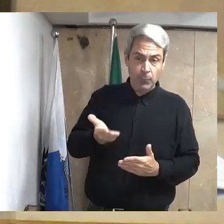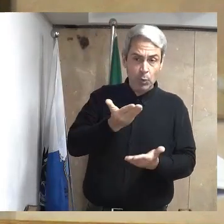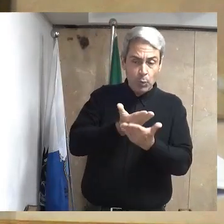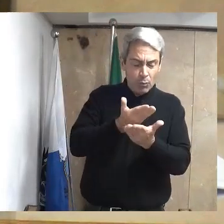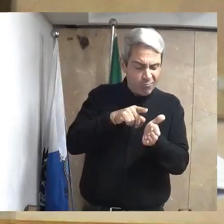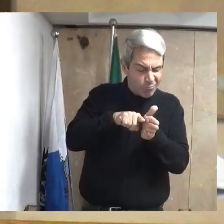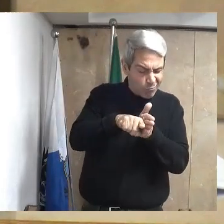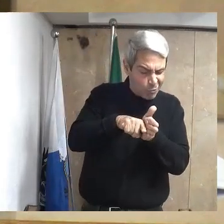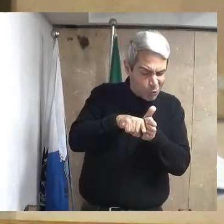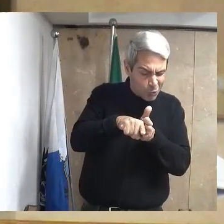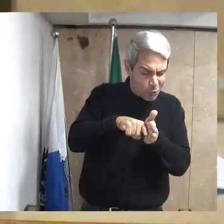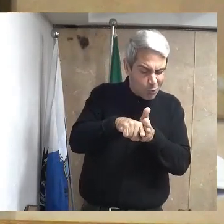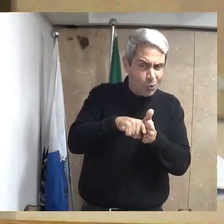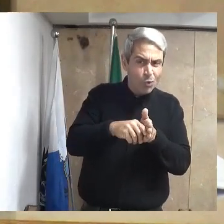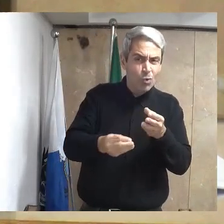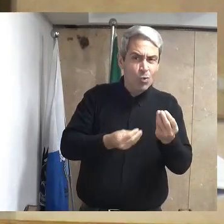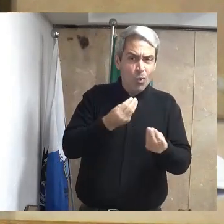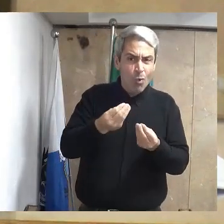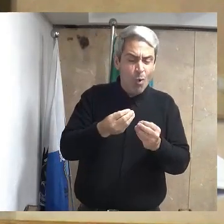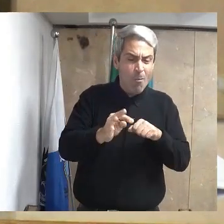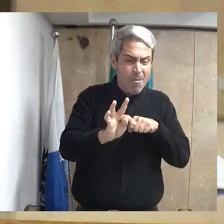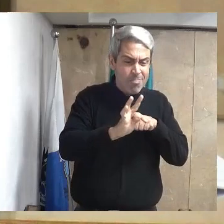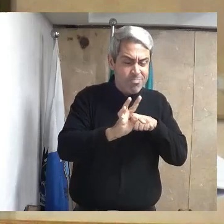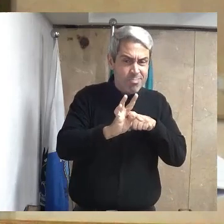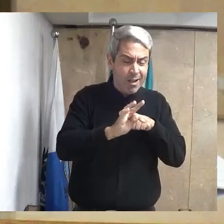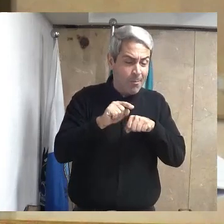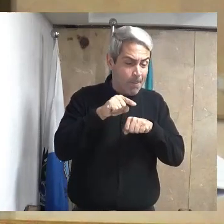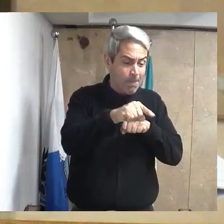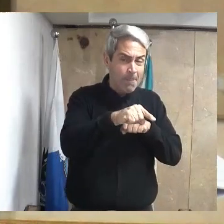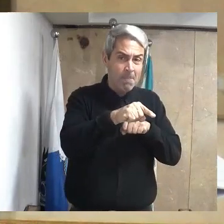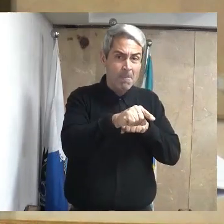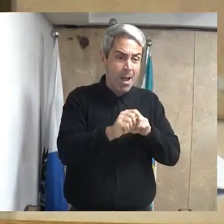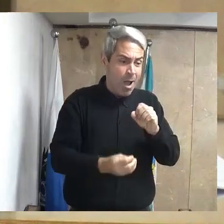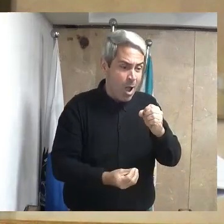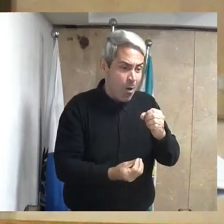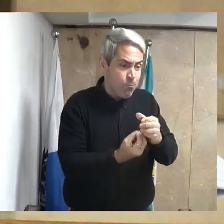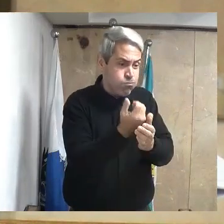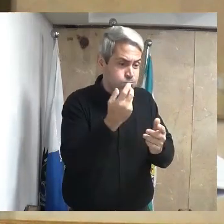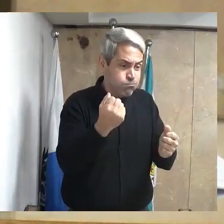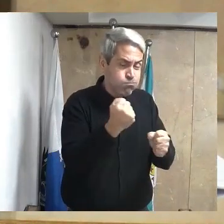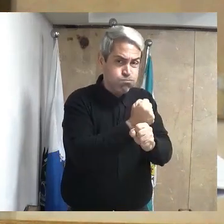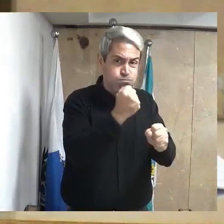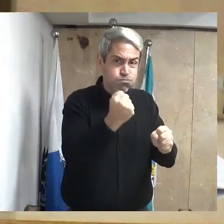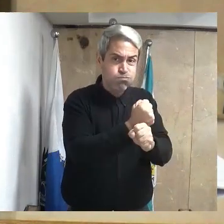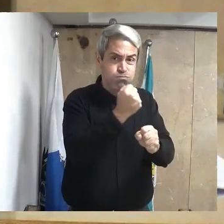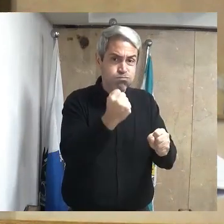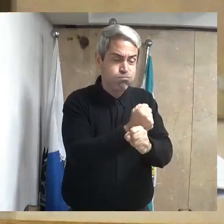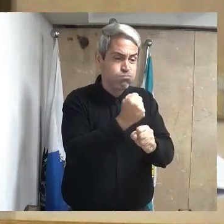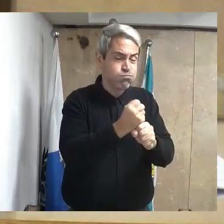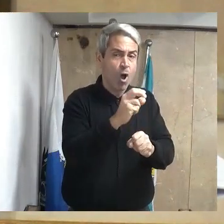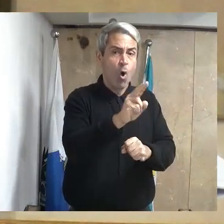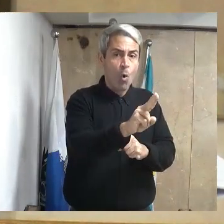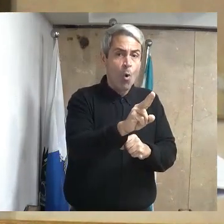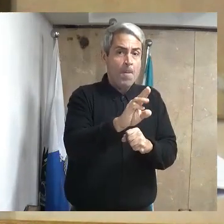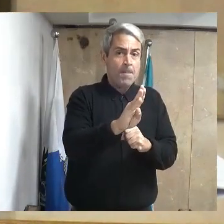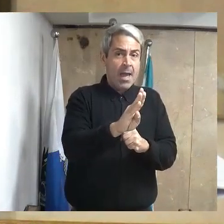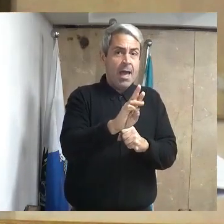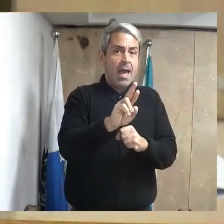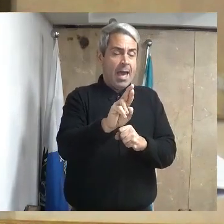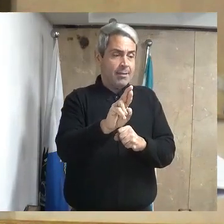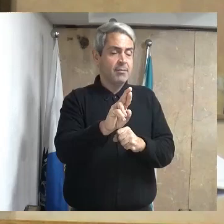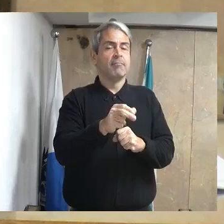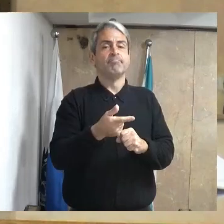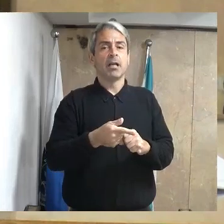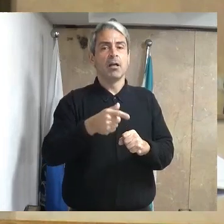no sentido de enviar equipe técnica para construir anexo da UBS, jornalista Carlos de Sá Bezerra,